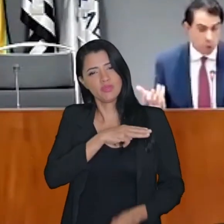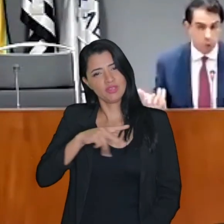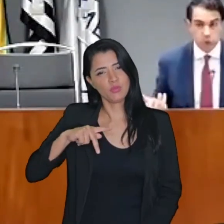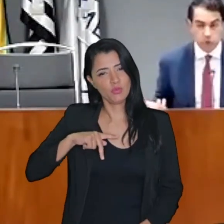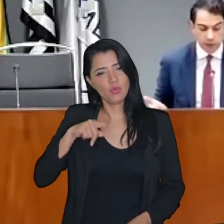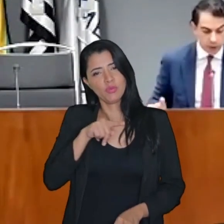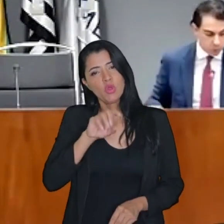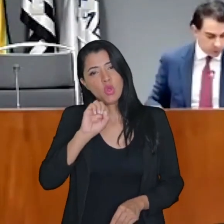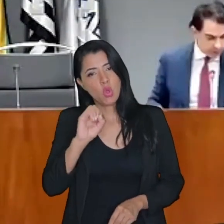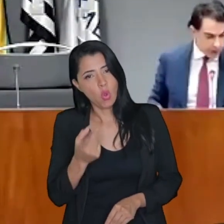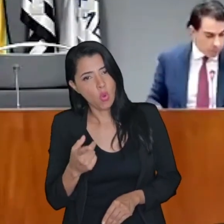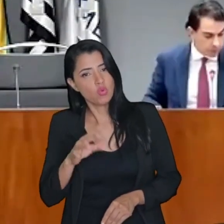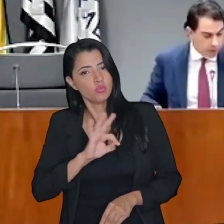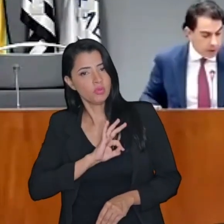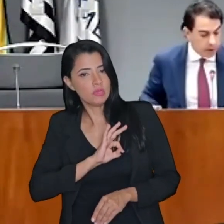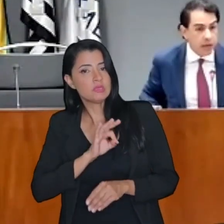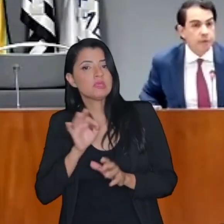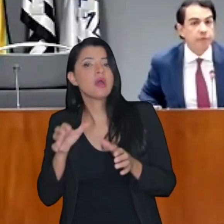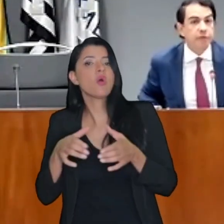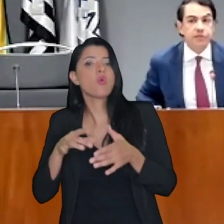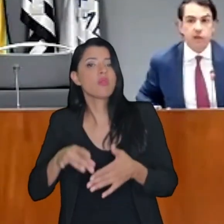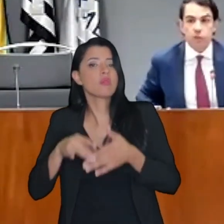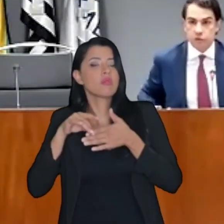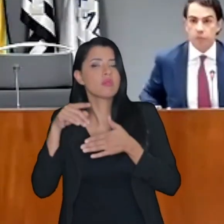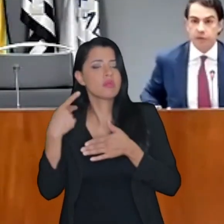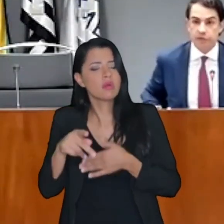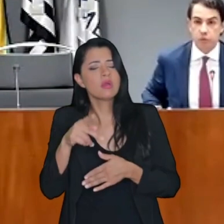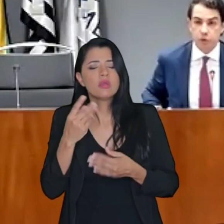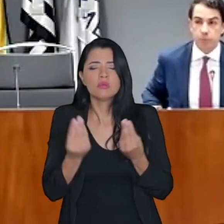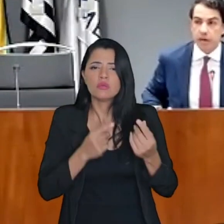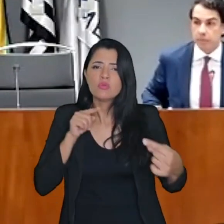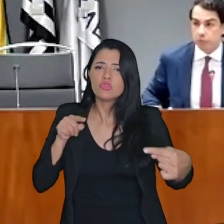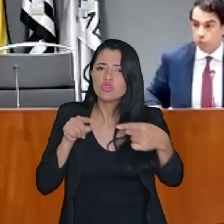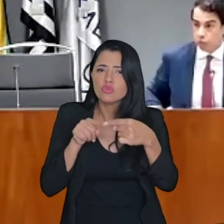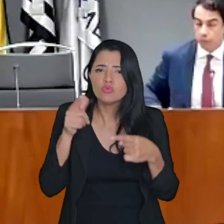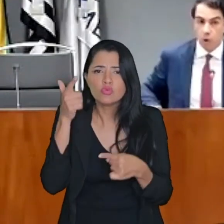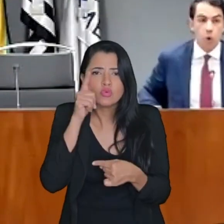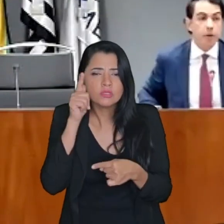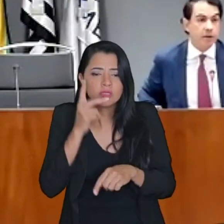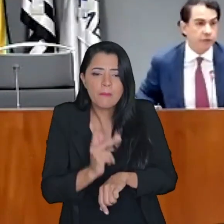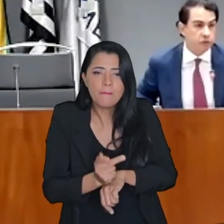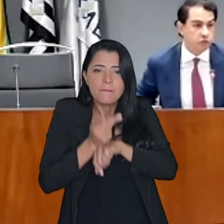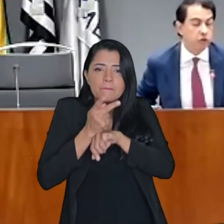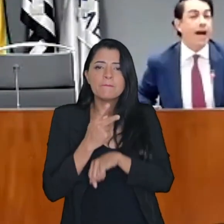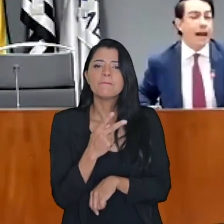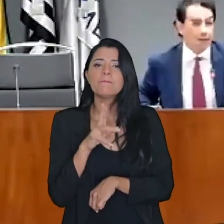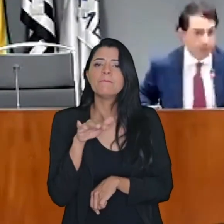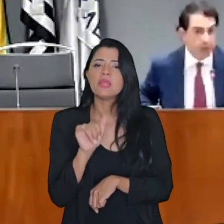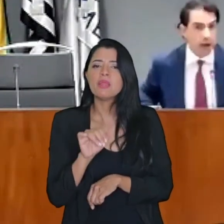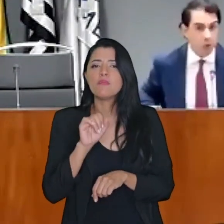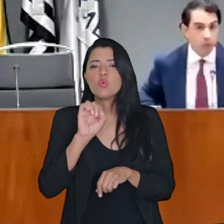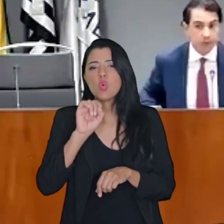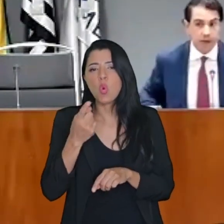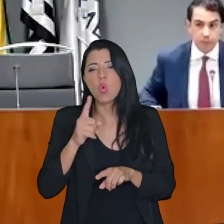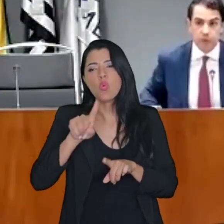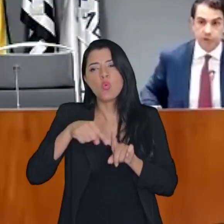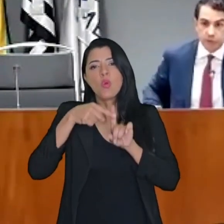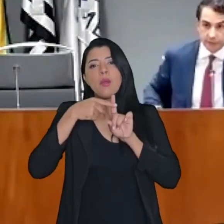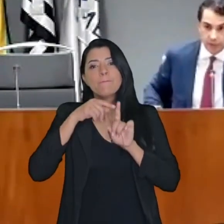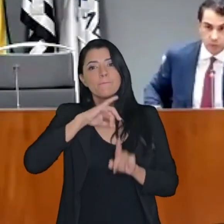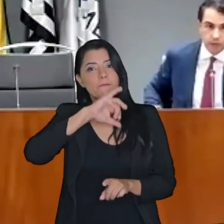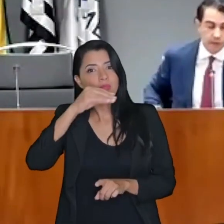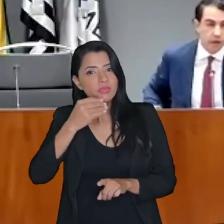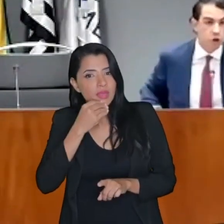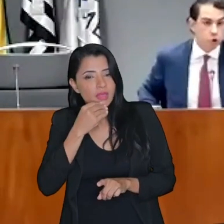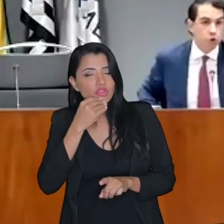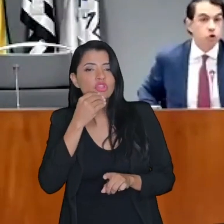Público ou da autoridade policial, e visa com isso a obtenção de prêmios ou benefícios de caráter penal, e aí, portanto,